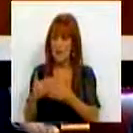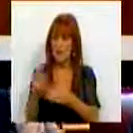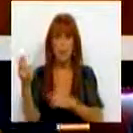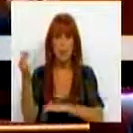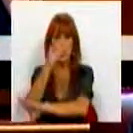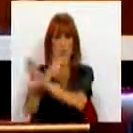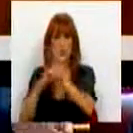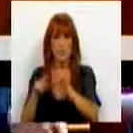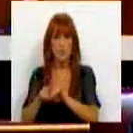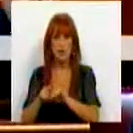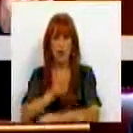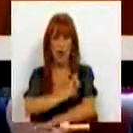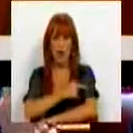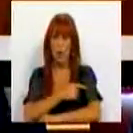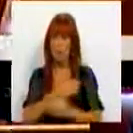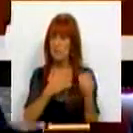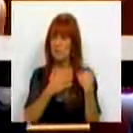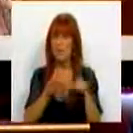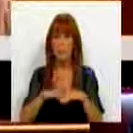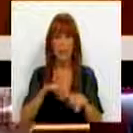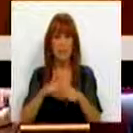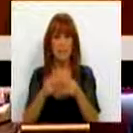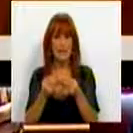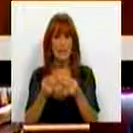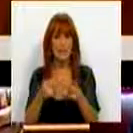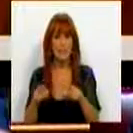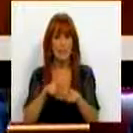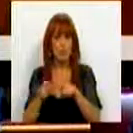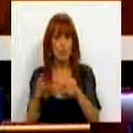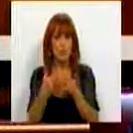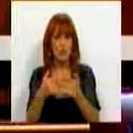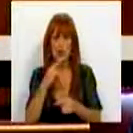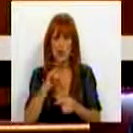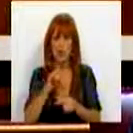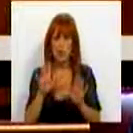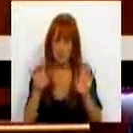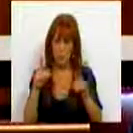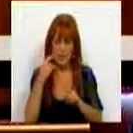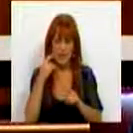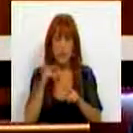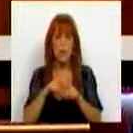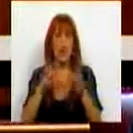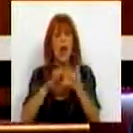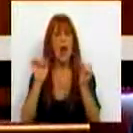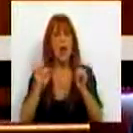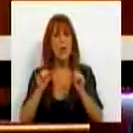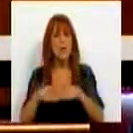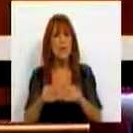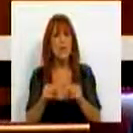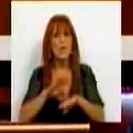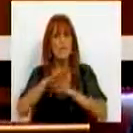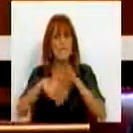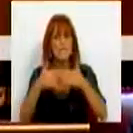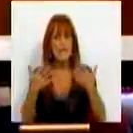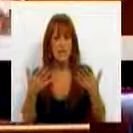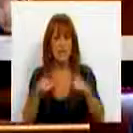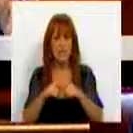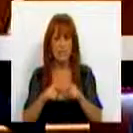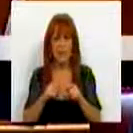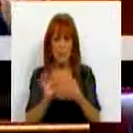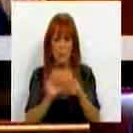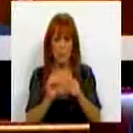União Europeia as competências em matéria de política comercial. Eu chamo, contudo, a atenção que este acordo é um acordo de natureza mista. Tem